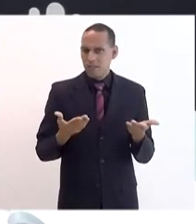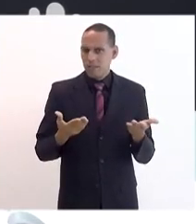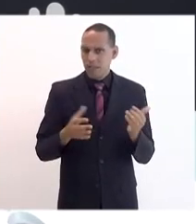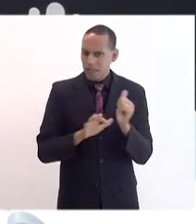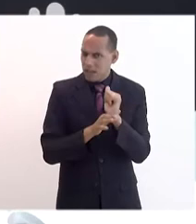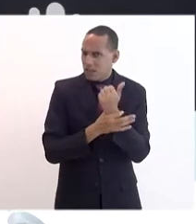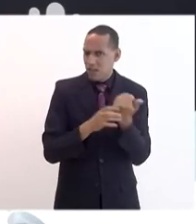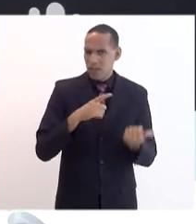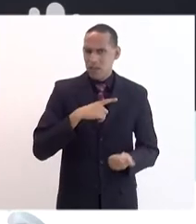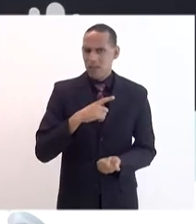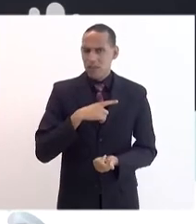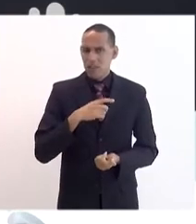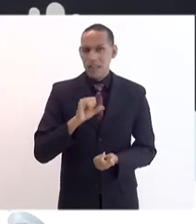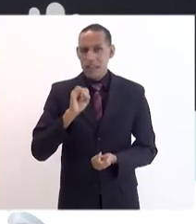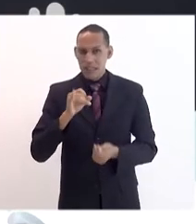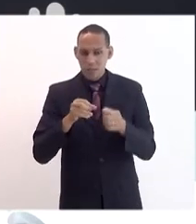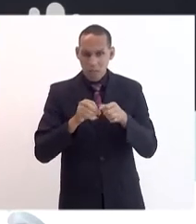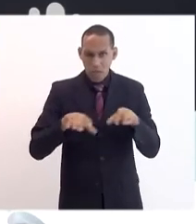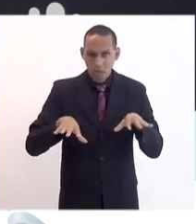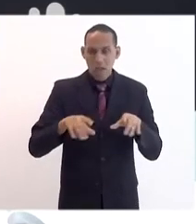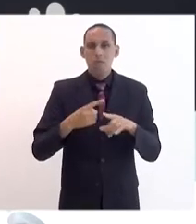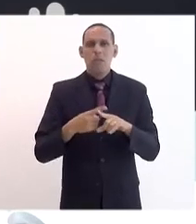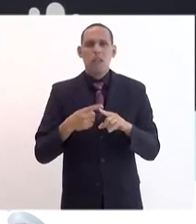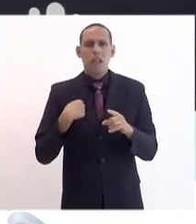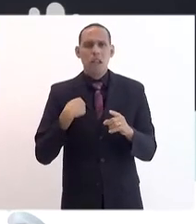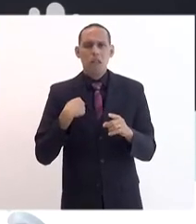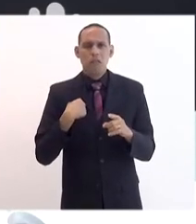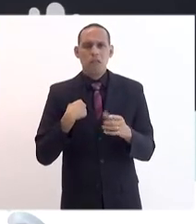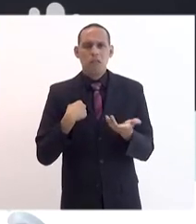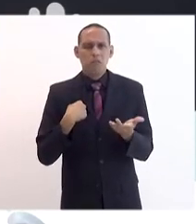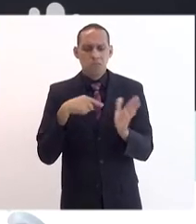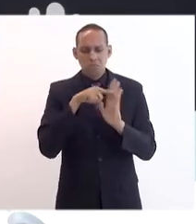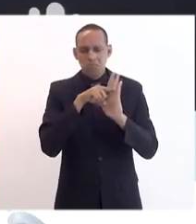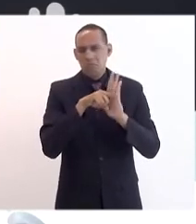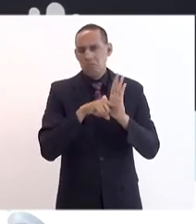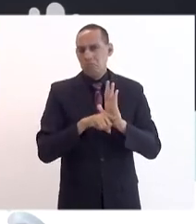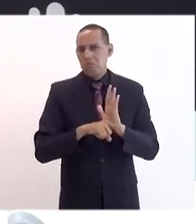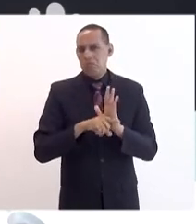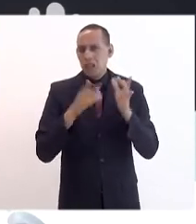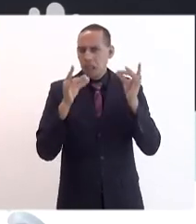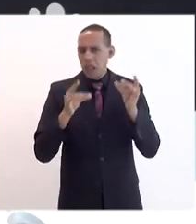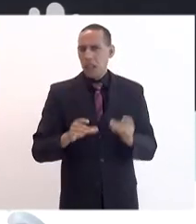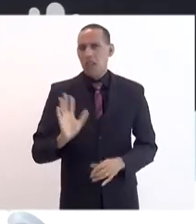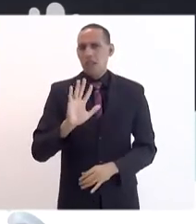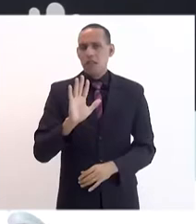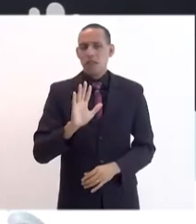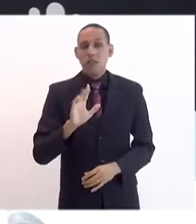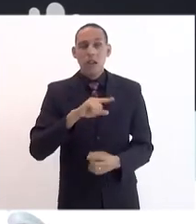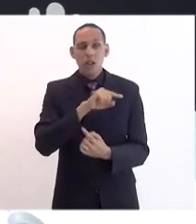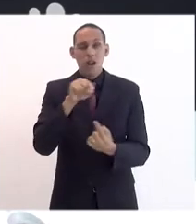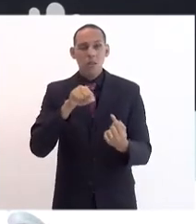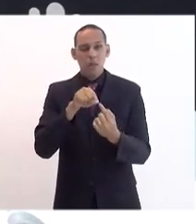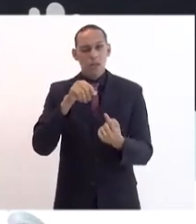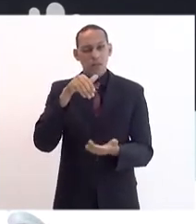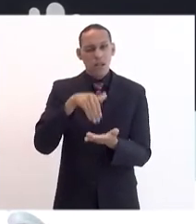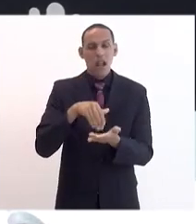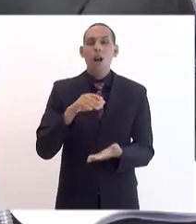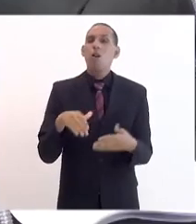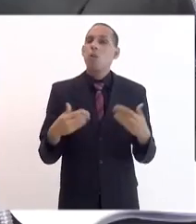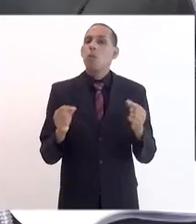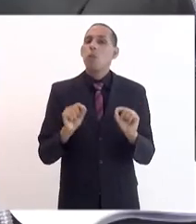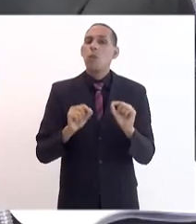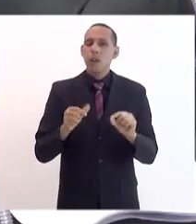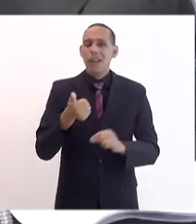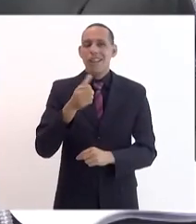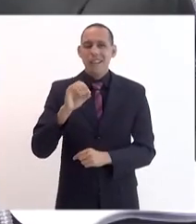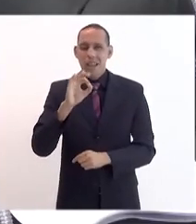segurança sobre a prejudicabilidade, porque eu não fiz esse exame em detalhe. O objetivo, ao fim e ao cabo, é os